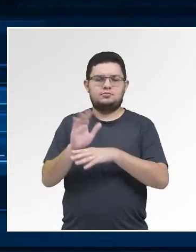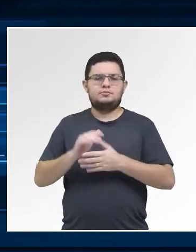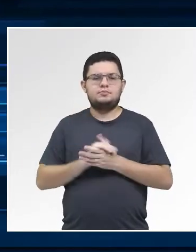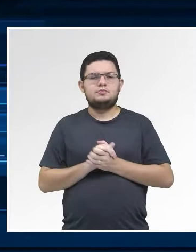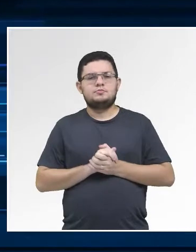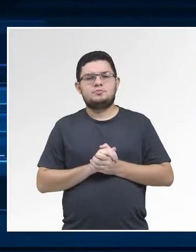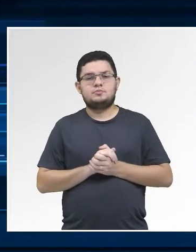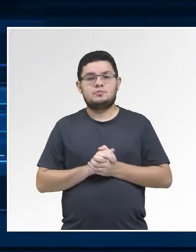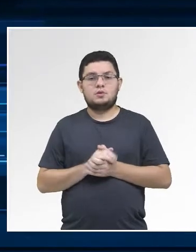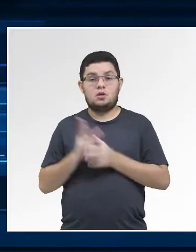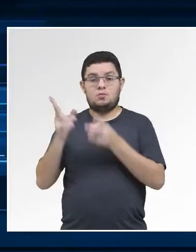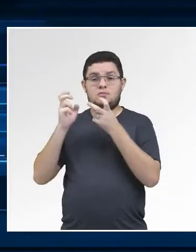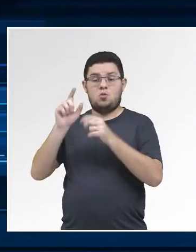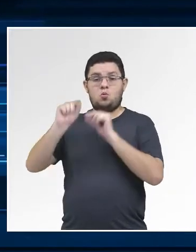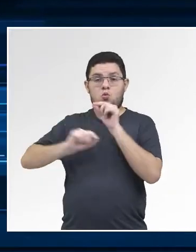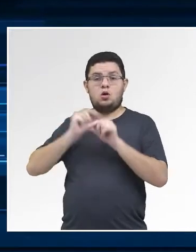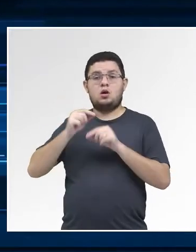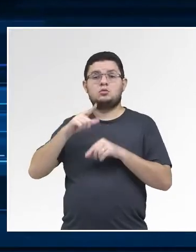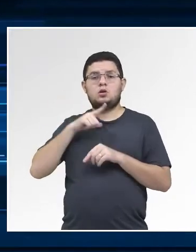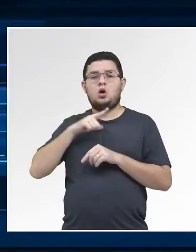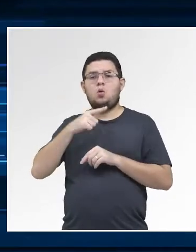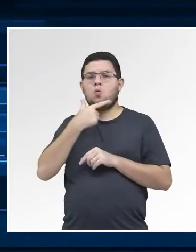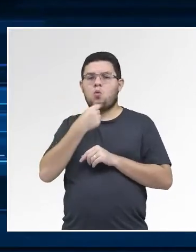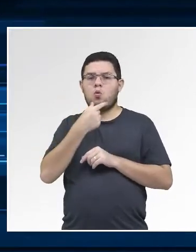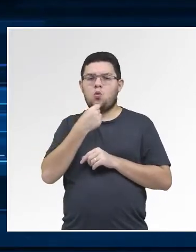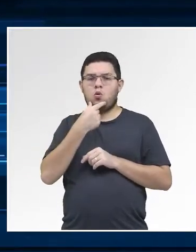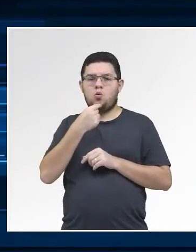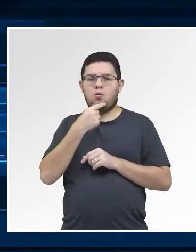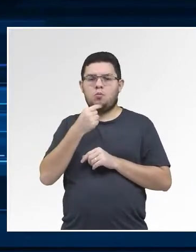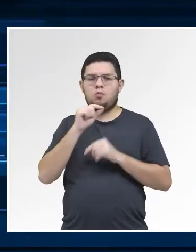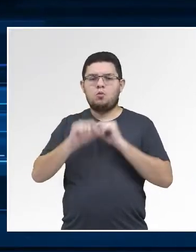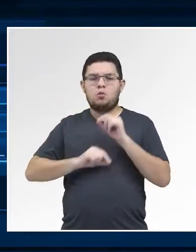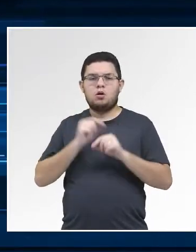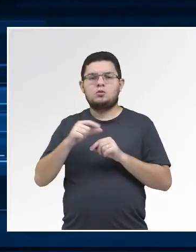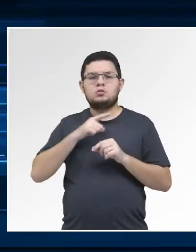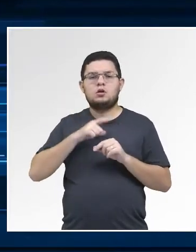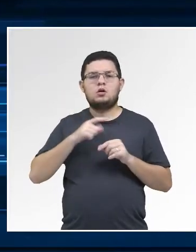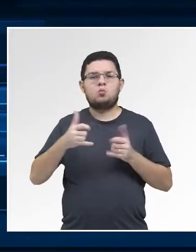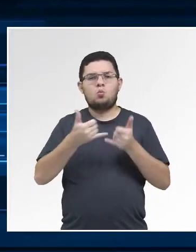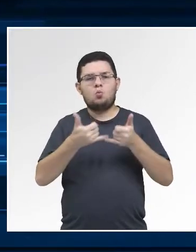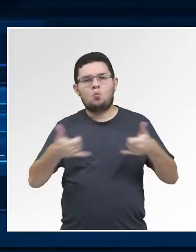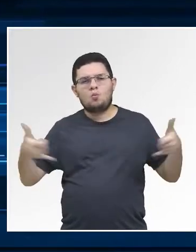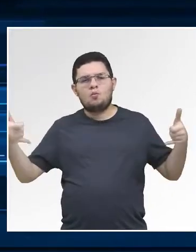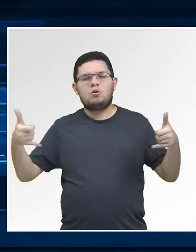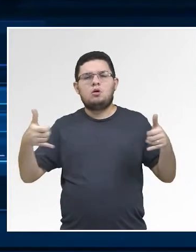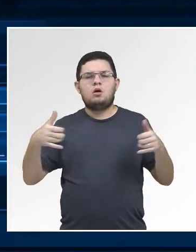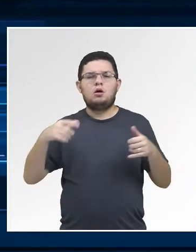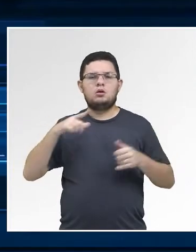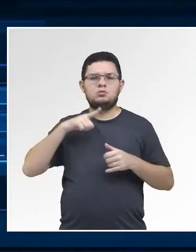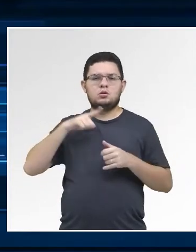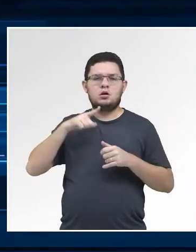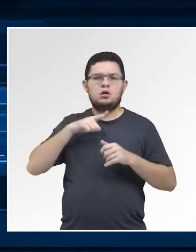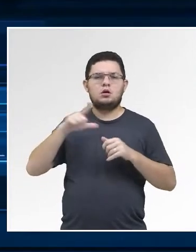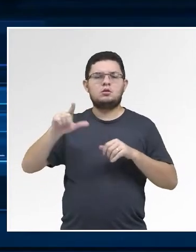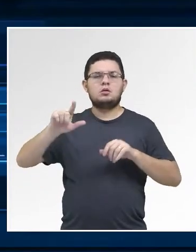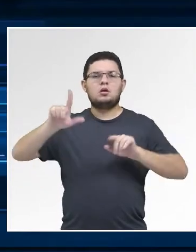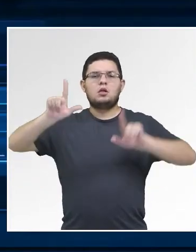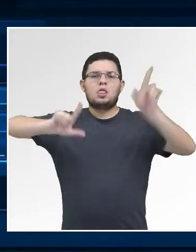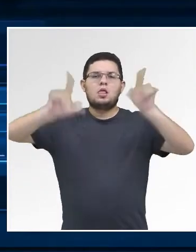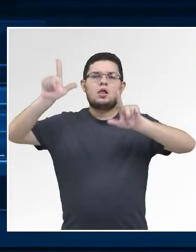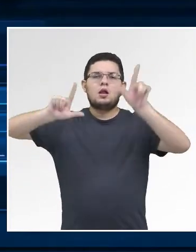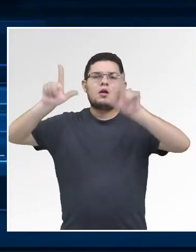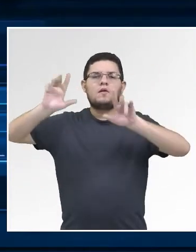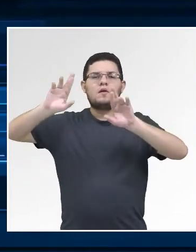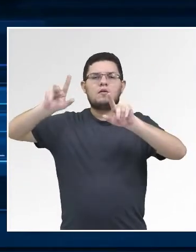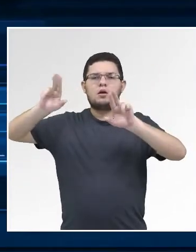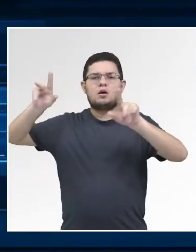tem um rapaz com um saquinho de pipoca do lado dele, né? Tem umas telas ali em cima mostrando os horários dos filmes